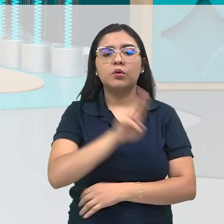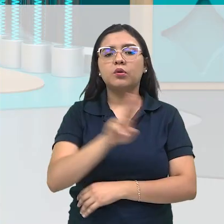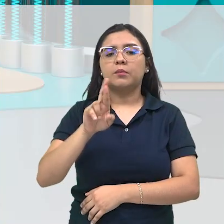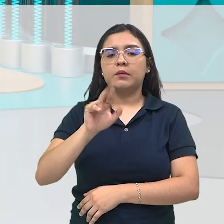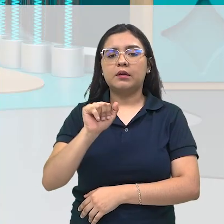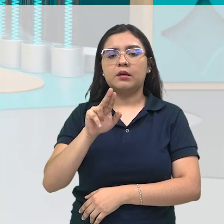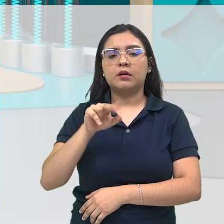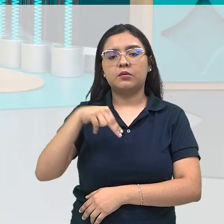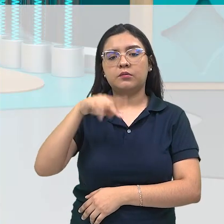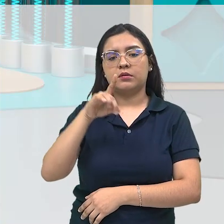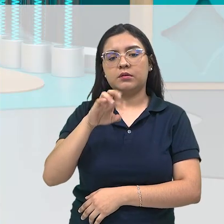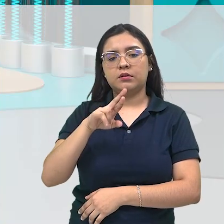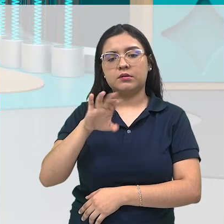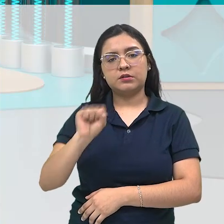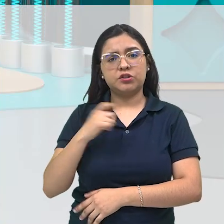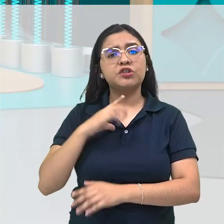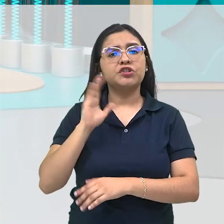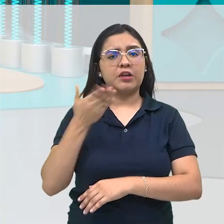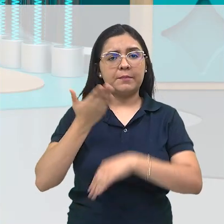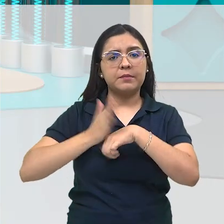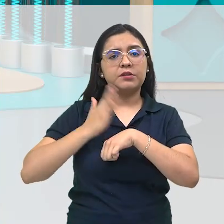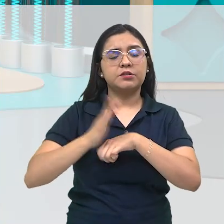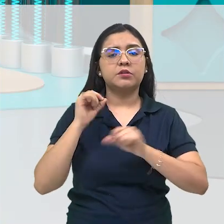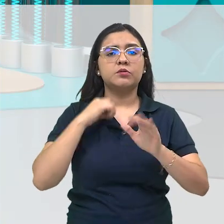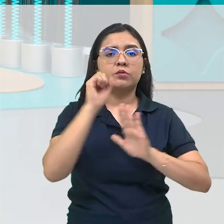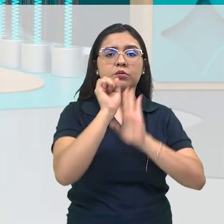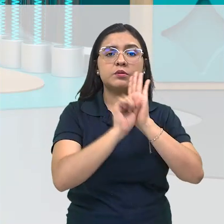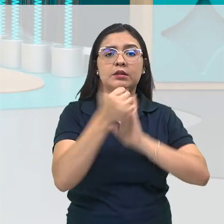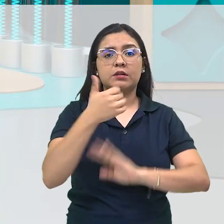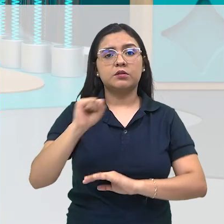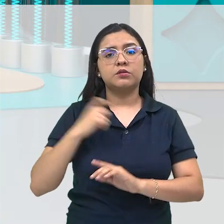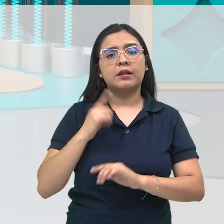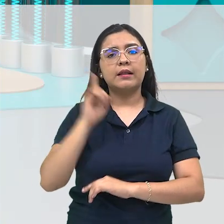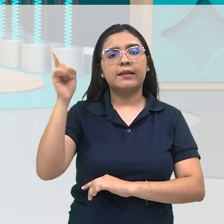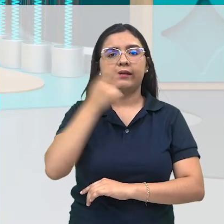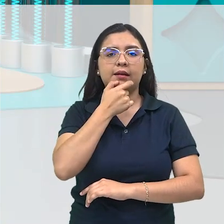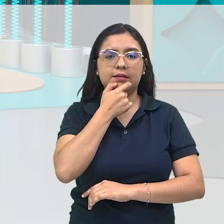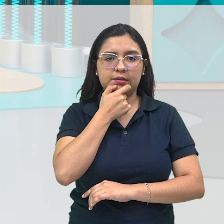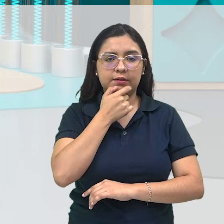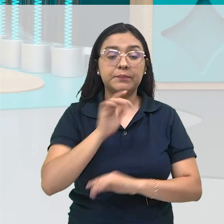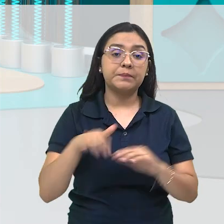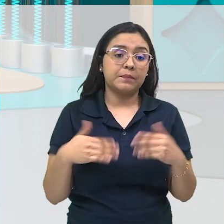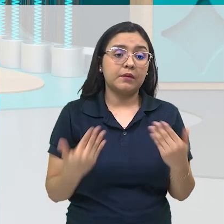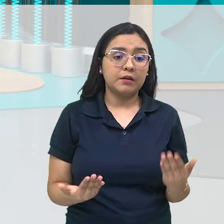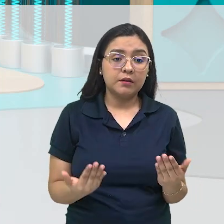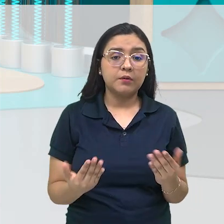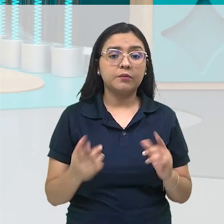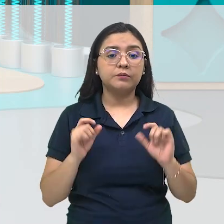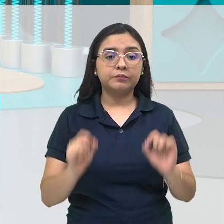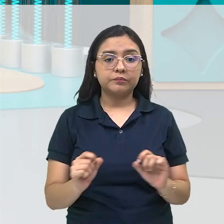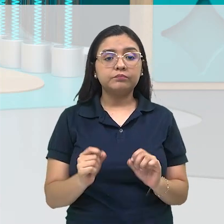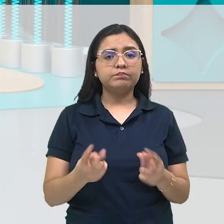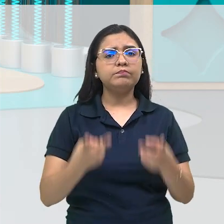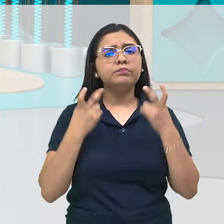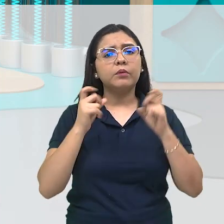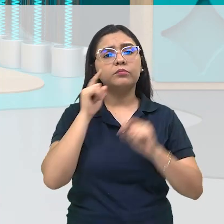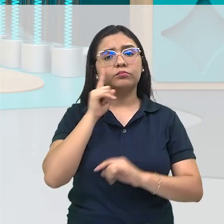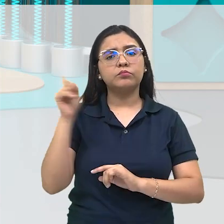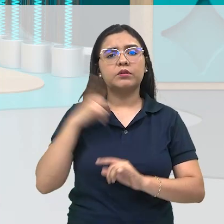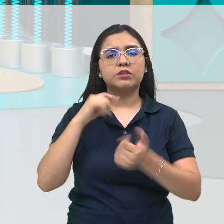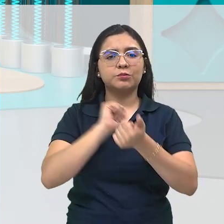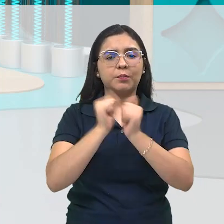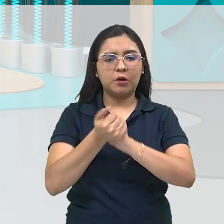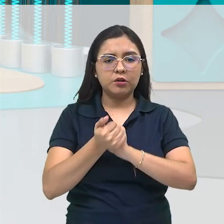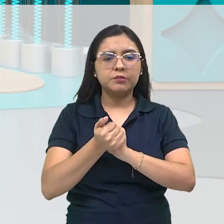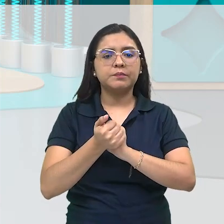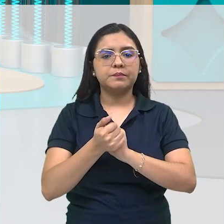Rounders, já era praticado no século XVIII, lá na Inglaterra. Então, o beisebol, ele